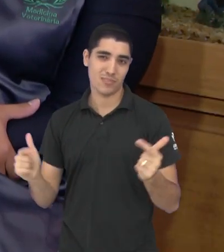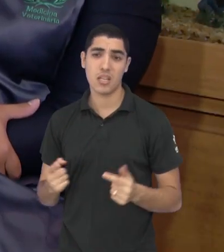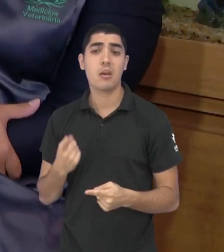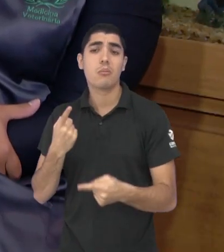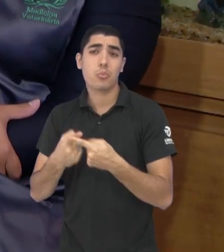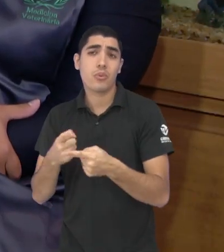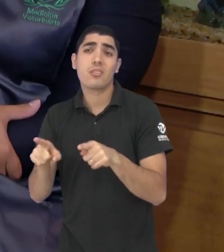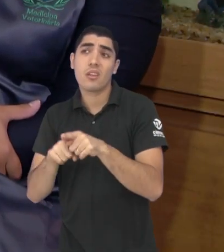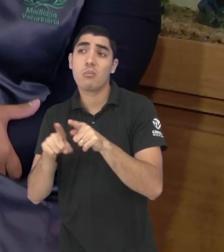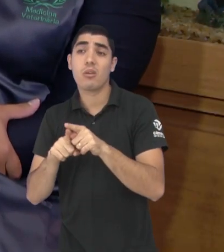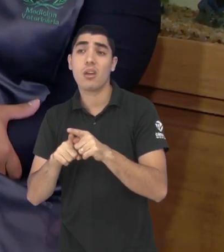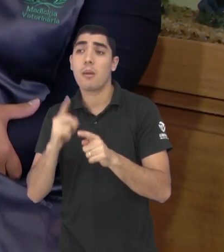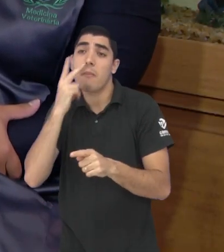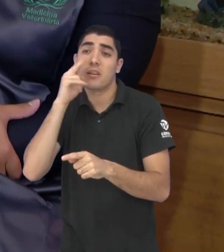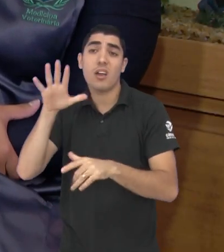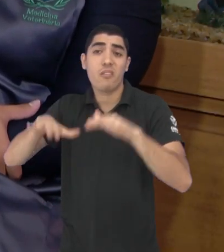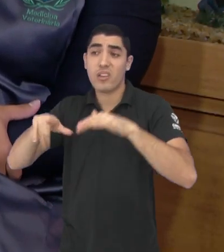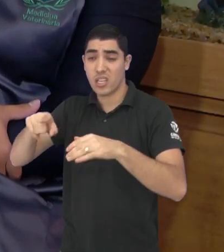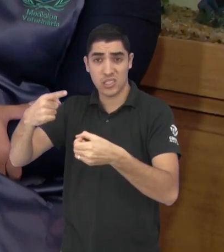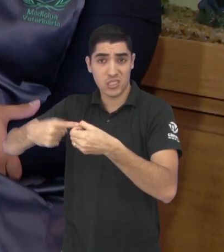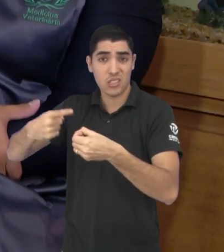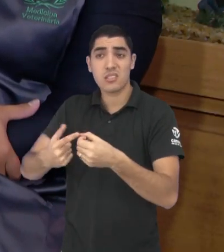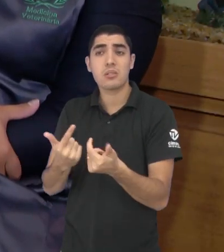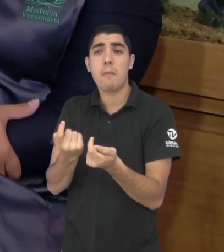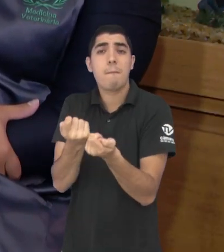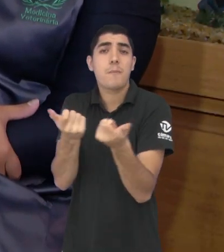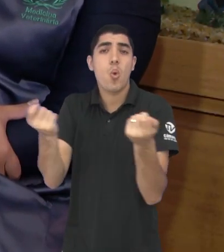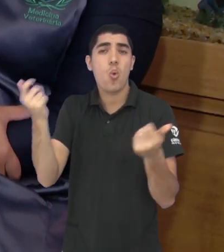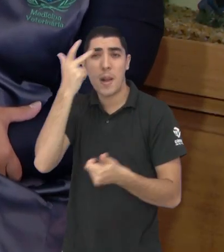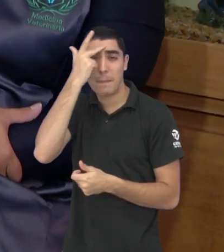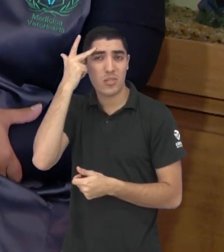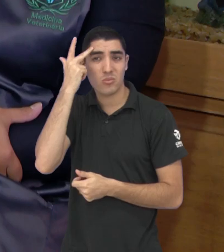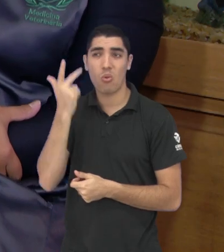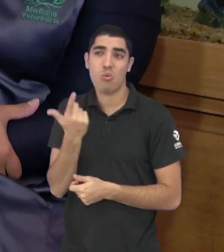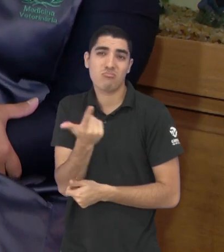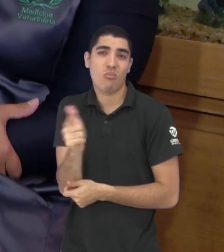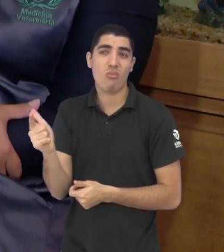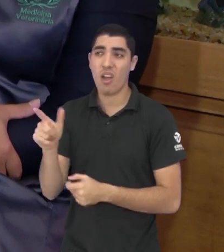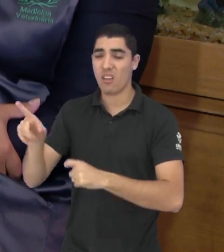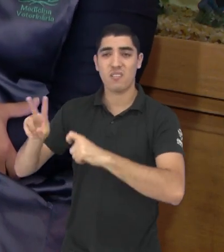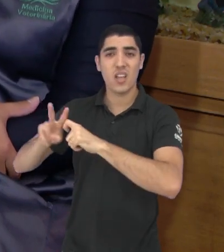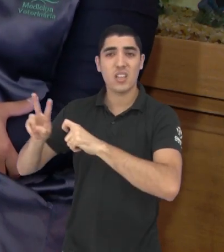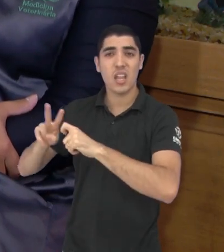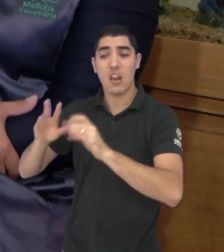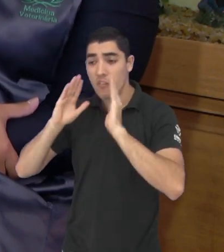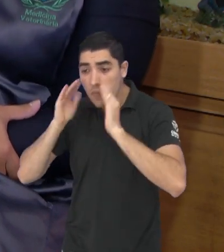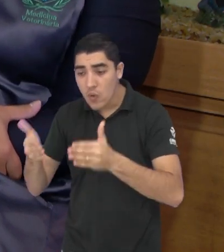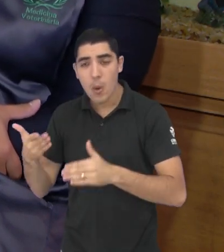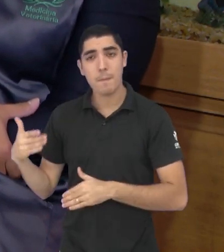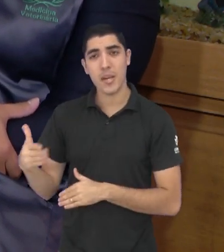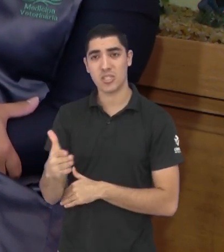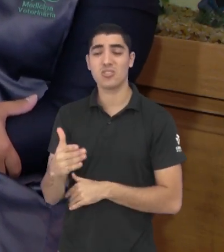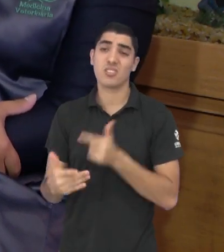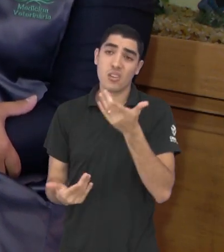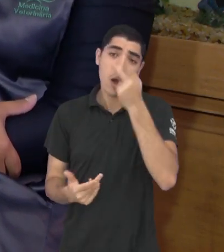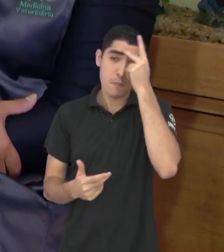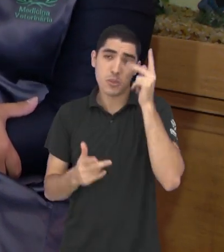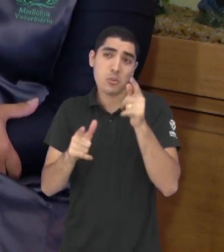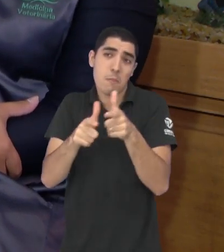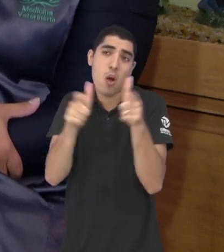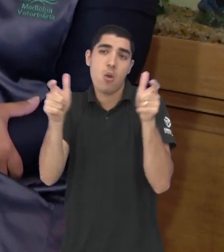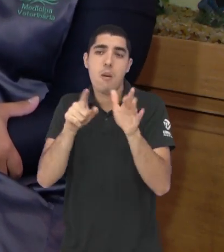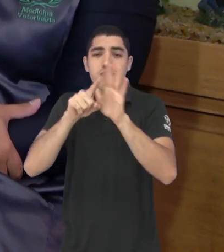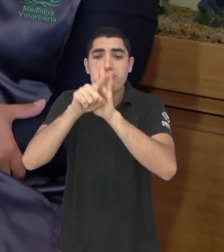pela falta, às vezes, de ter na cidade, né? Acabam pesquisando mais na internet e aí quando a coisa pega, que alguns tratamentos já não